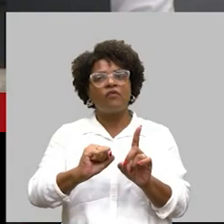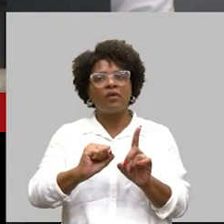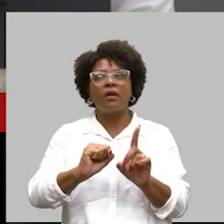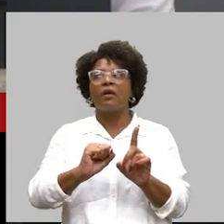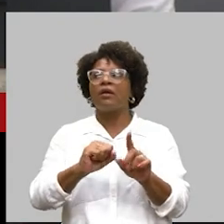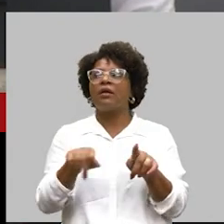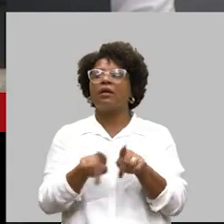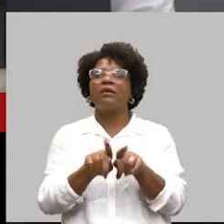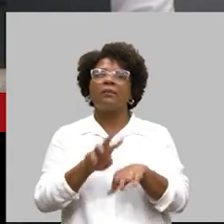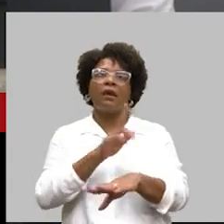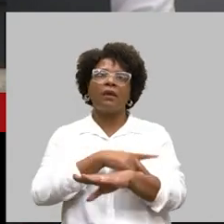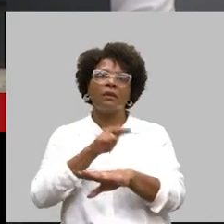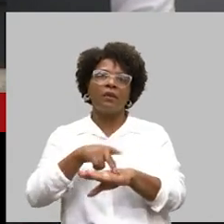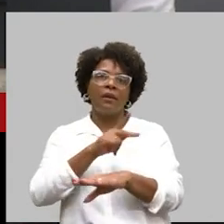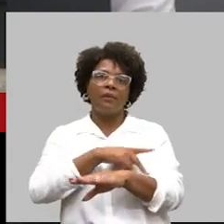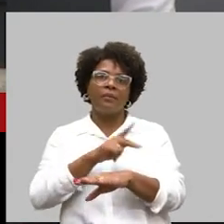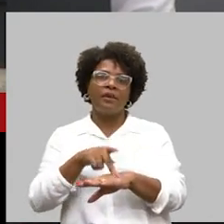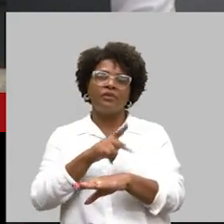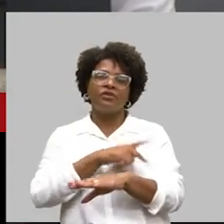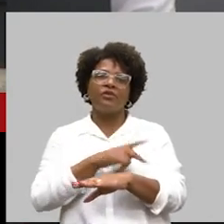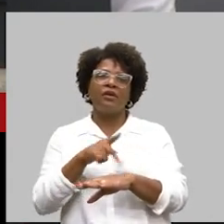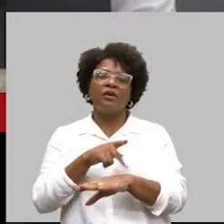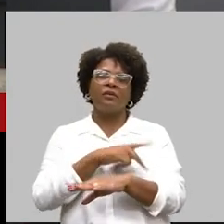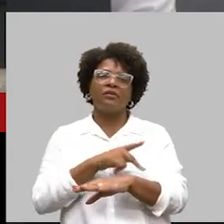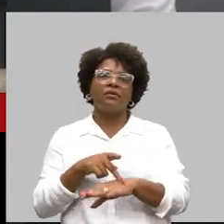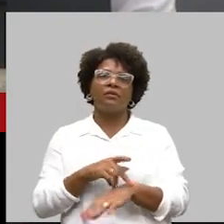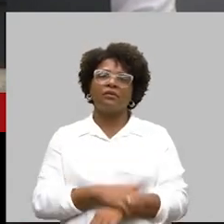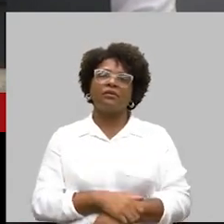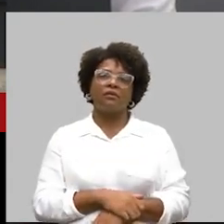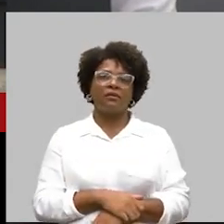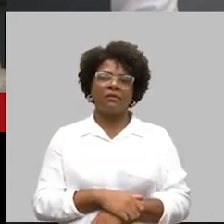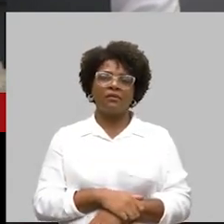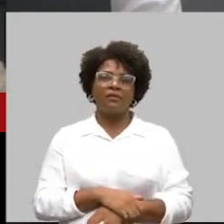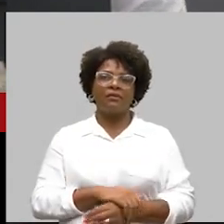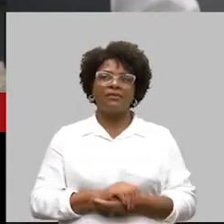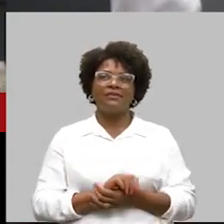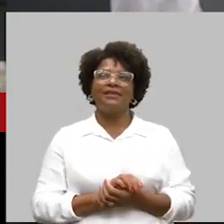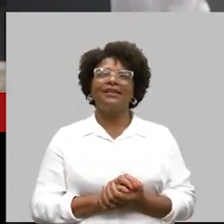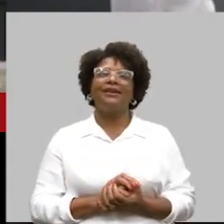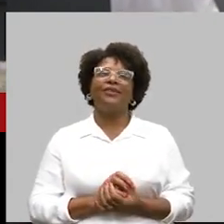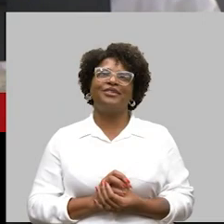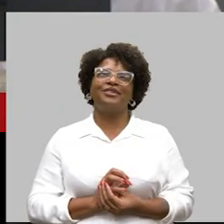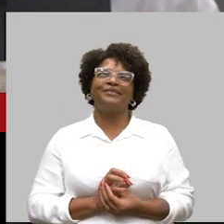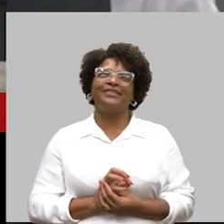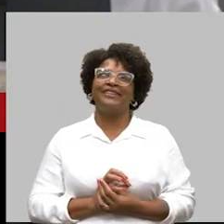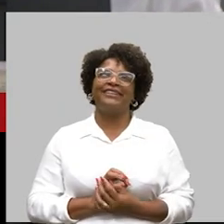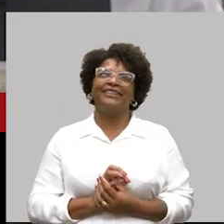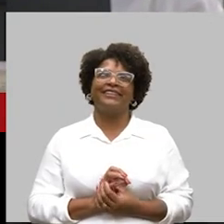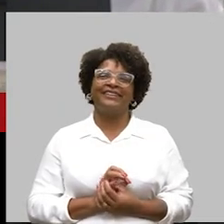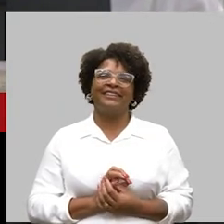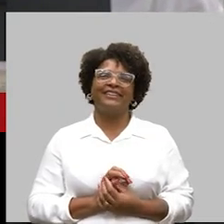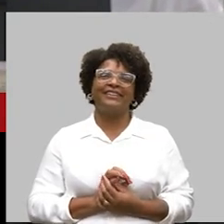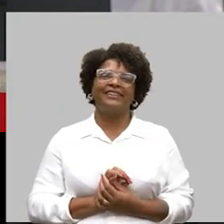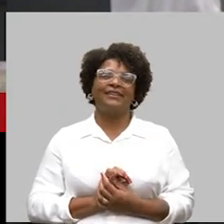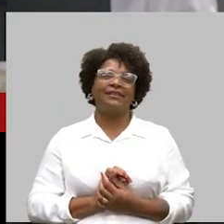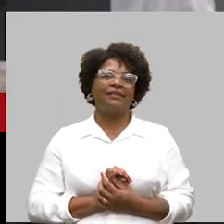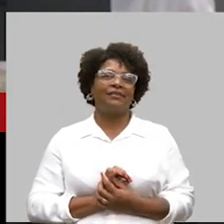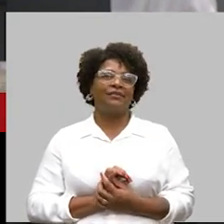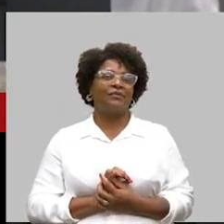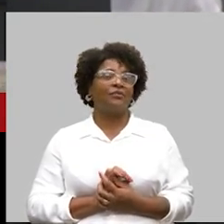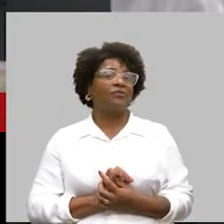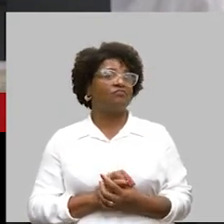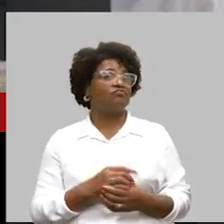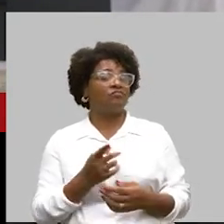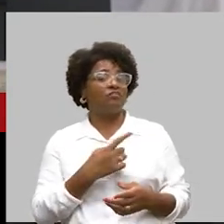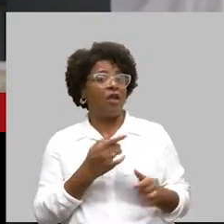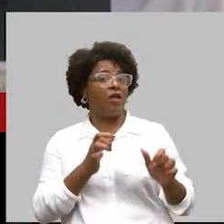Pedagogia da alternância bem rinho vamos lá não vou sair do campo para